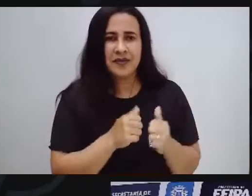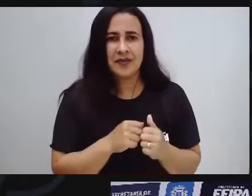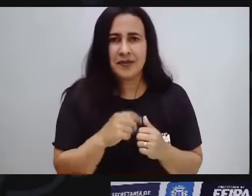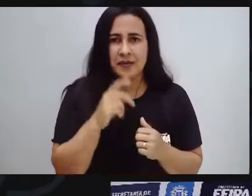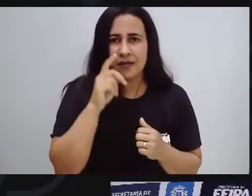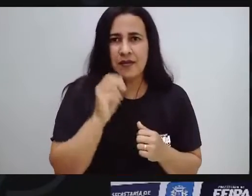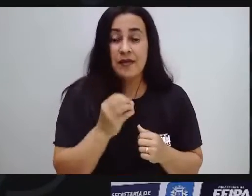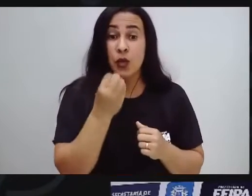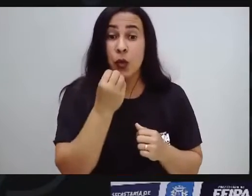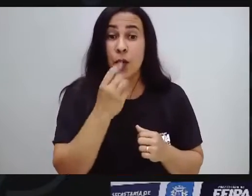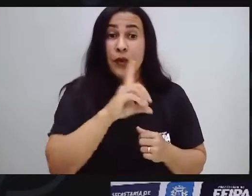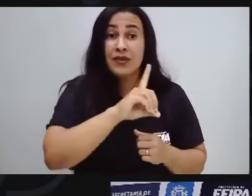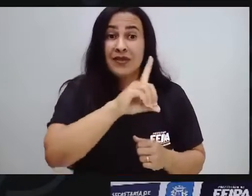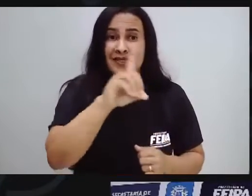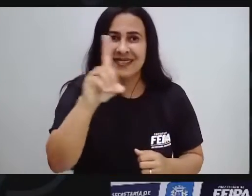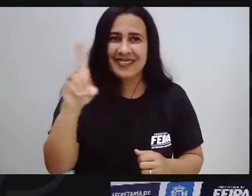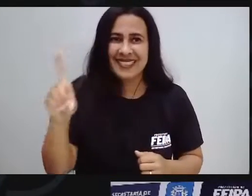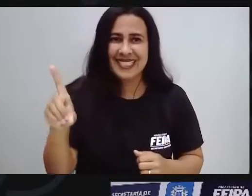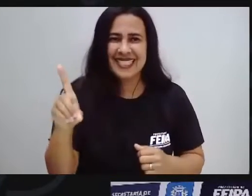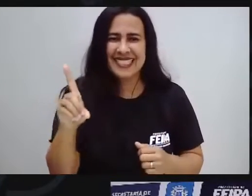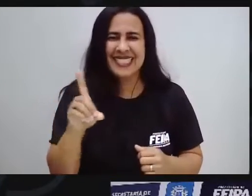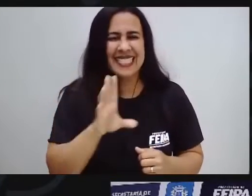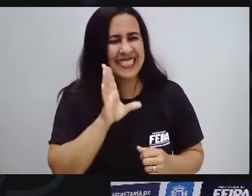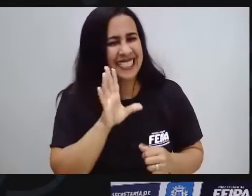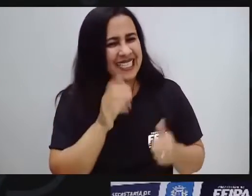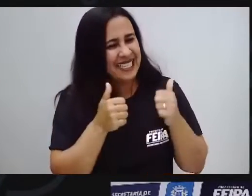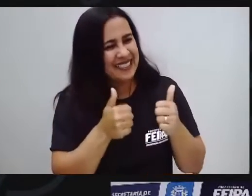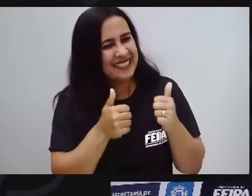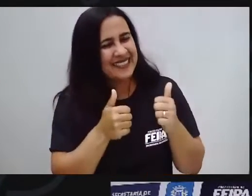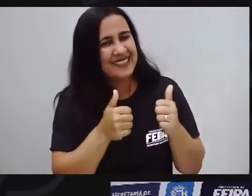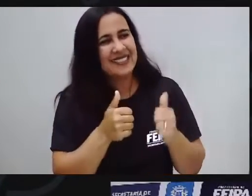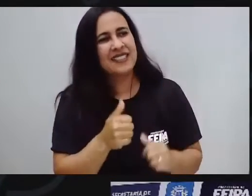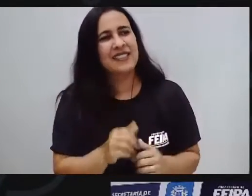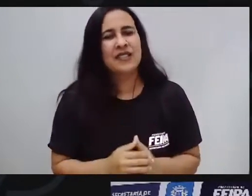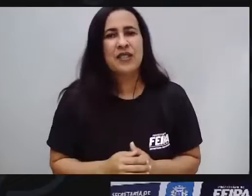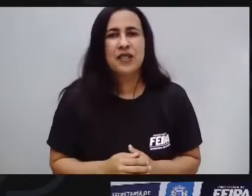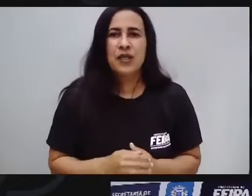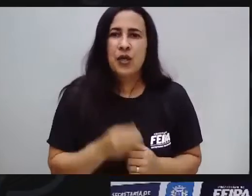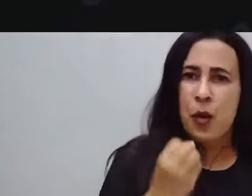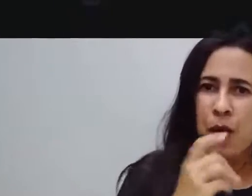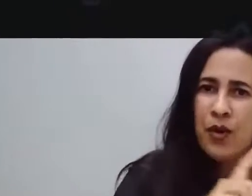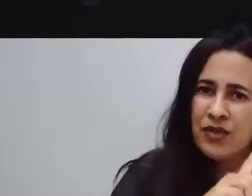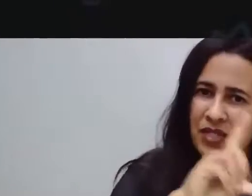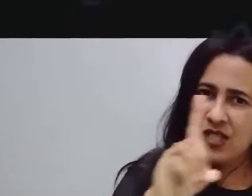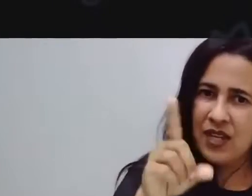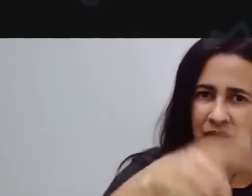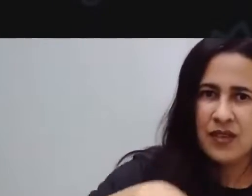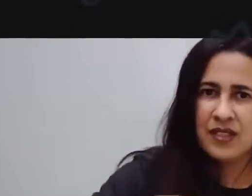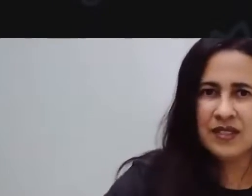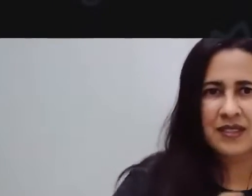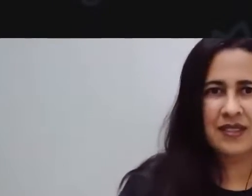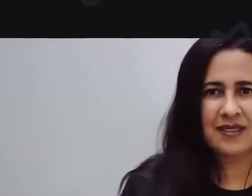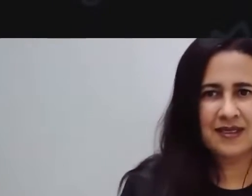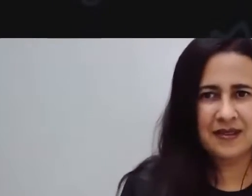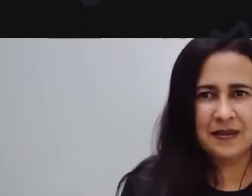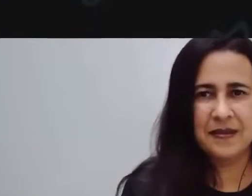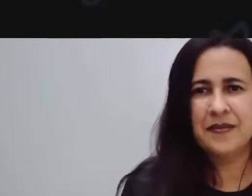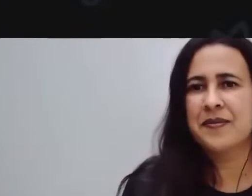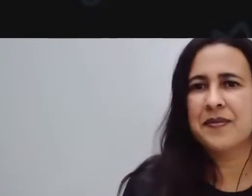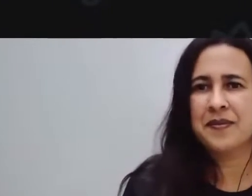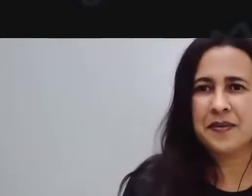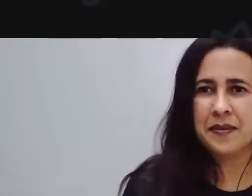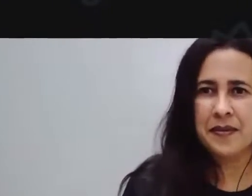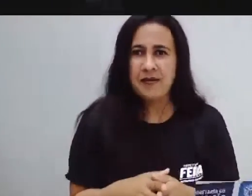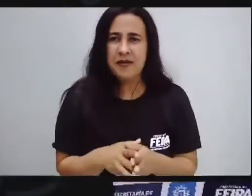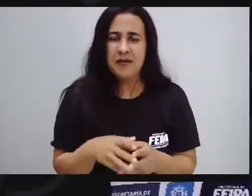Oi bom dia pessoal tudo bem Espero que esteja tudo bem com vocês Bom dia para quem está nos assistindo ao vivo e Bom dia para quem vai